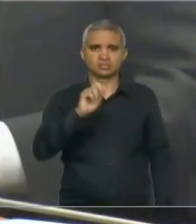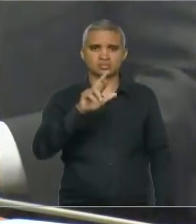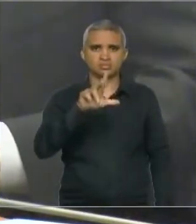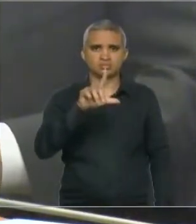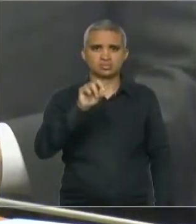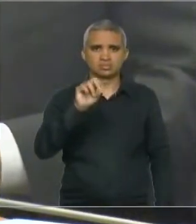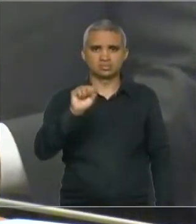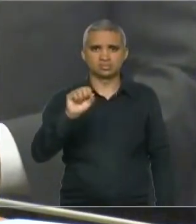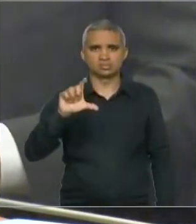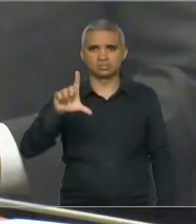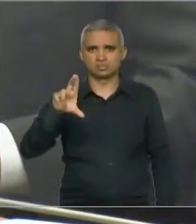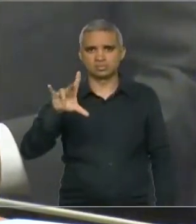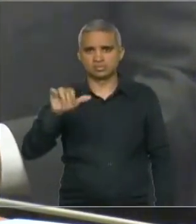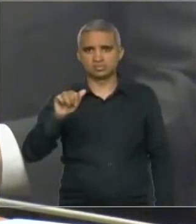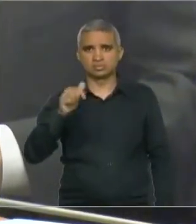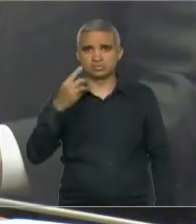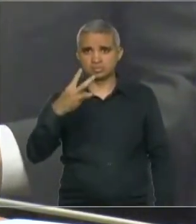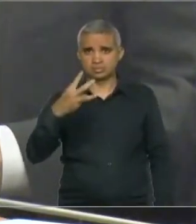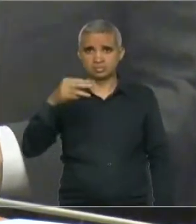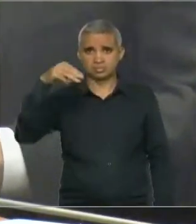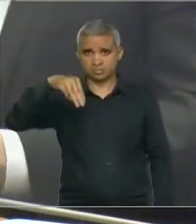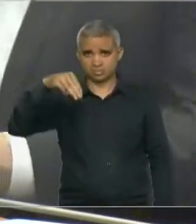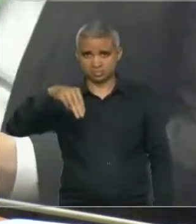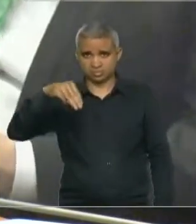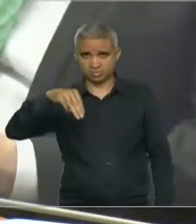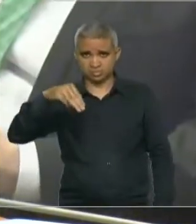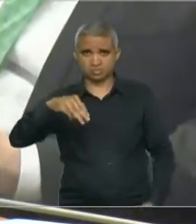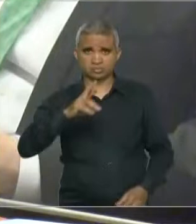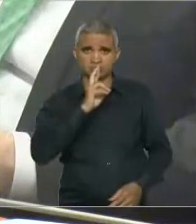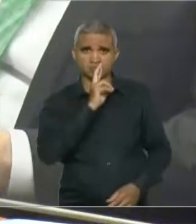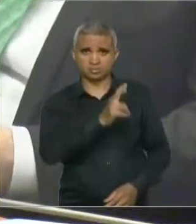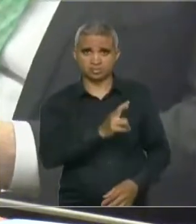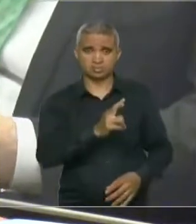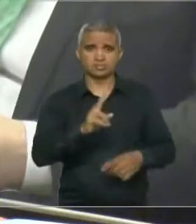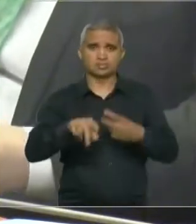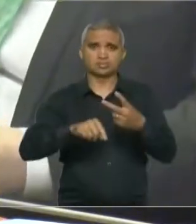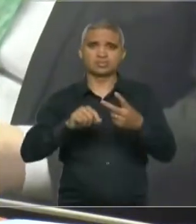Em seguida, a deputada Helena Duelib, por 10 minutos.